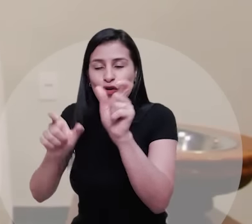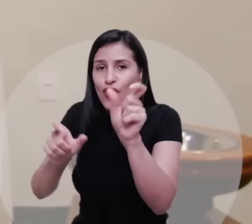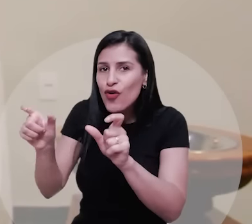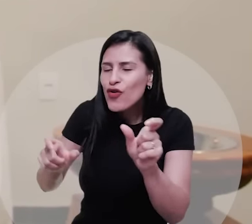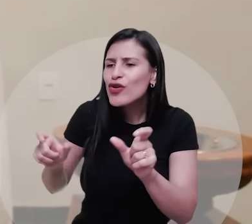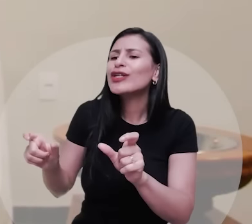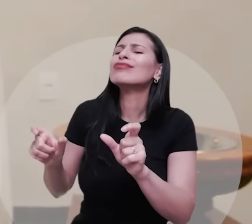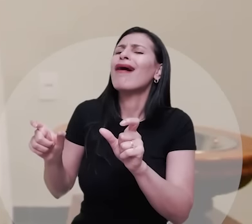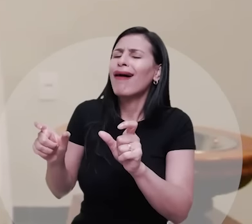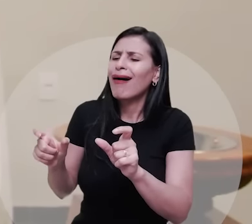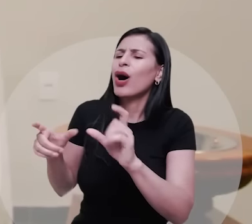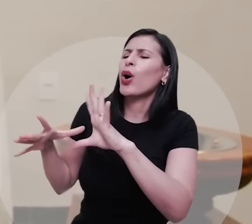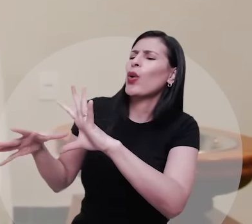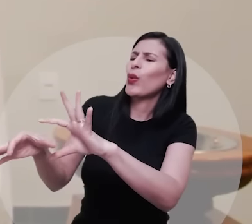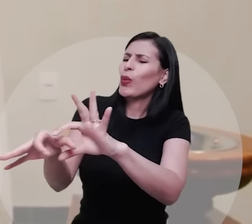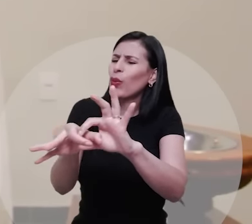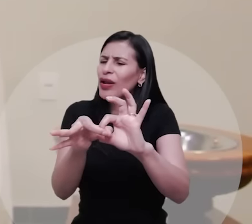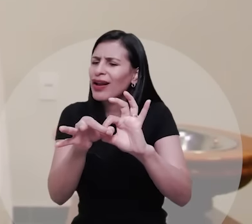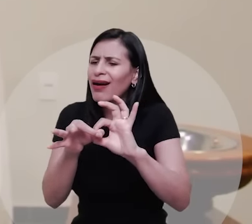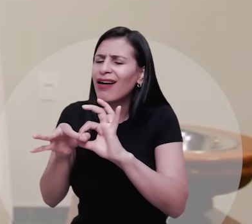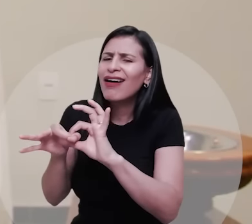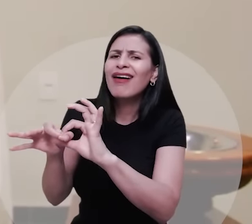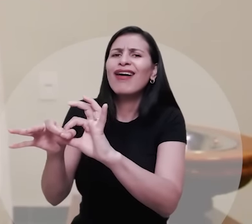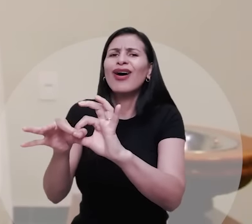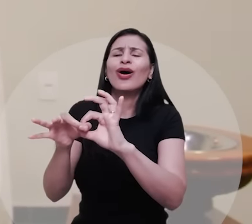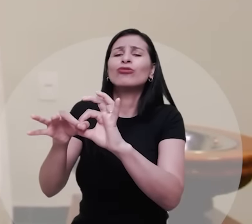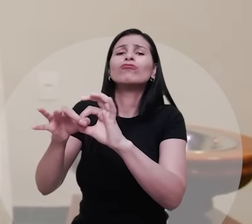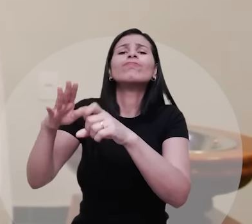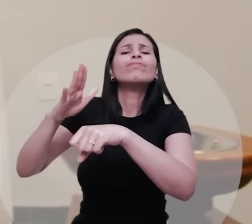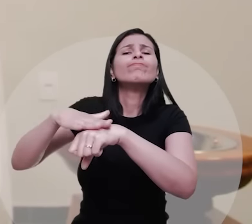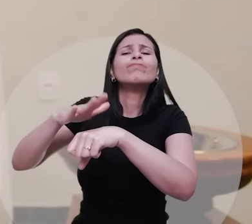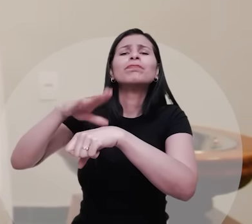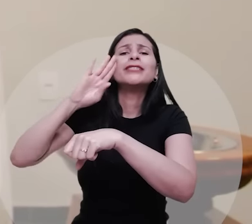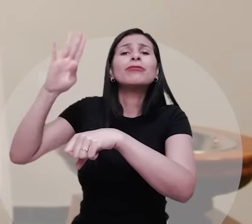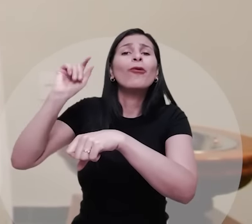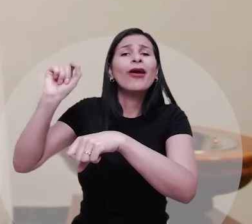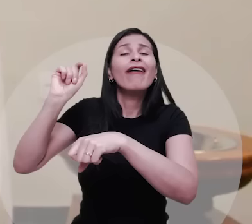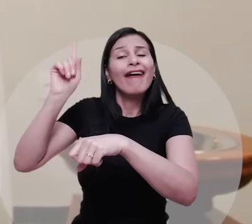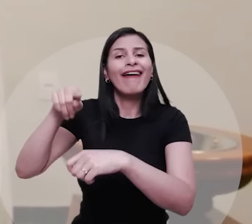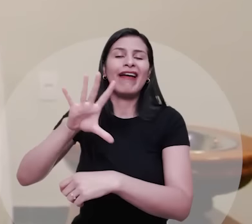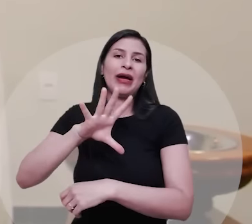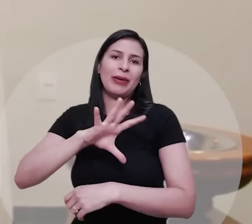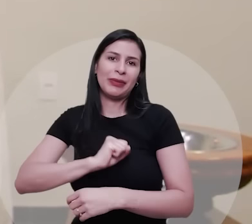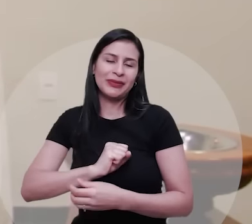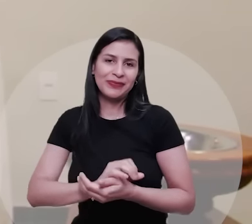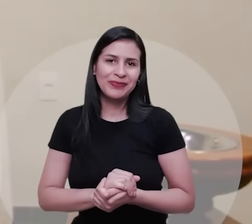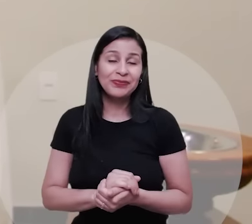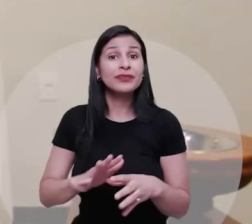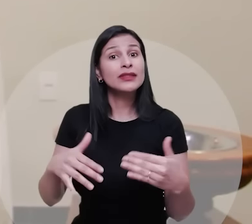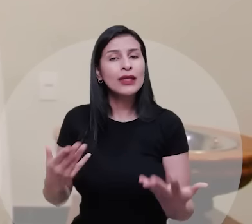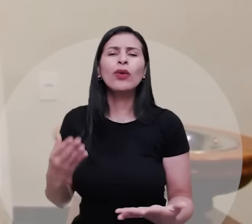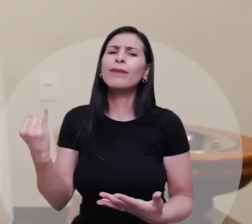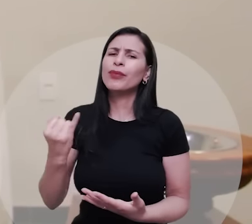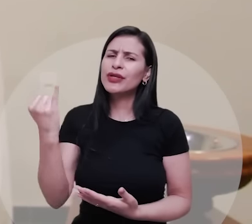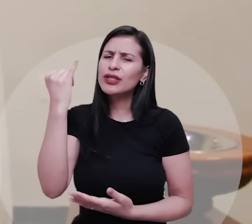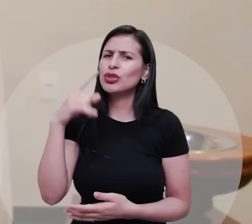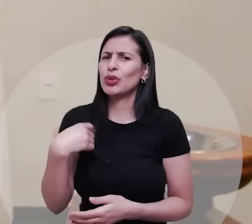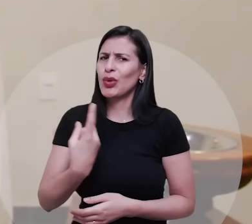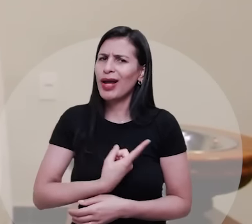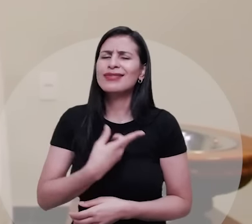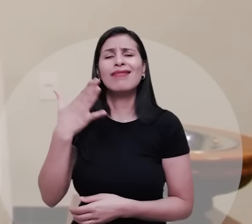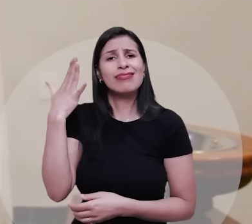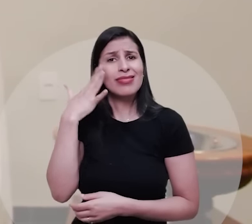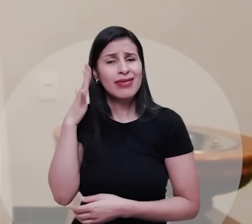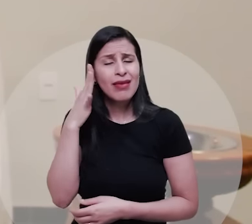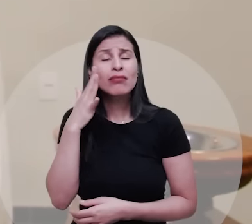une todos esses sinais é o amor. Então é importante reconhecer que nós somos pecadores e que Jesus